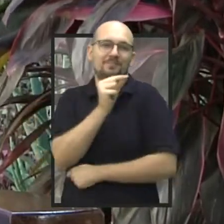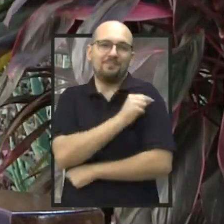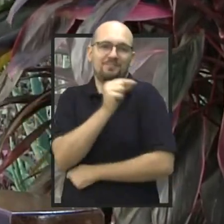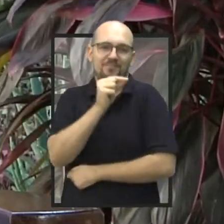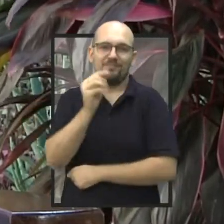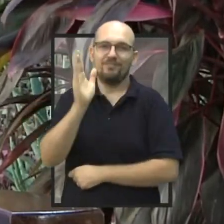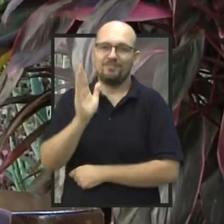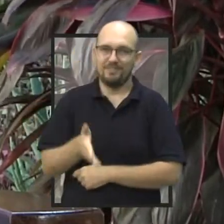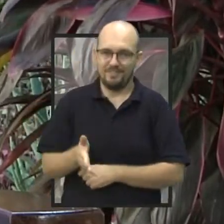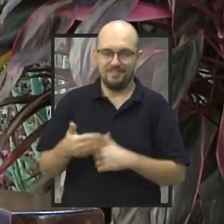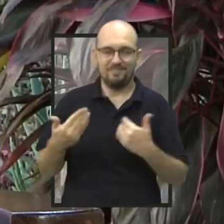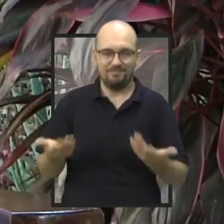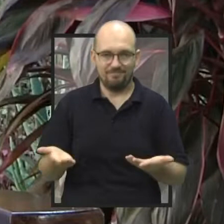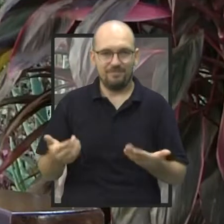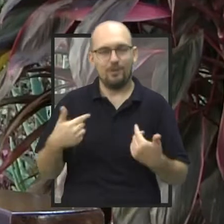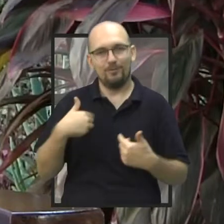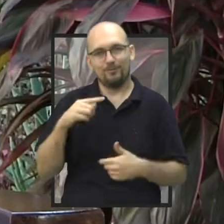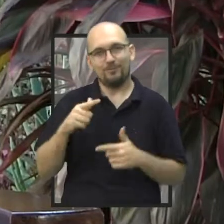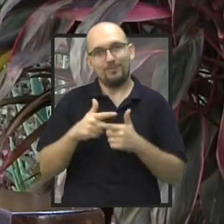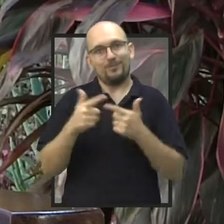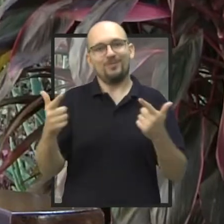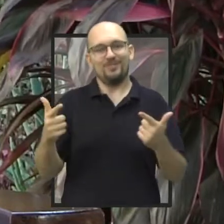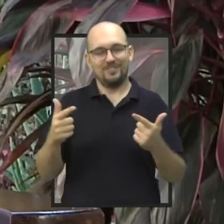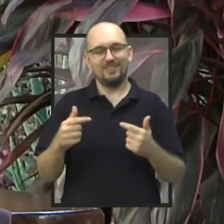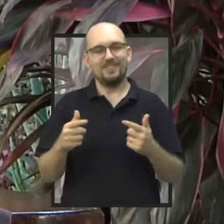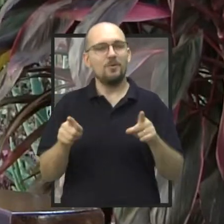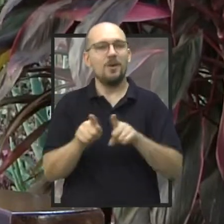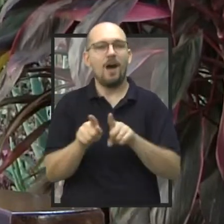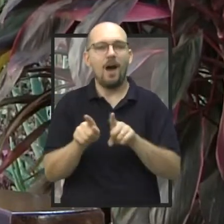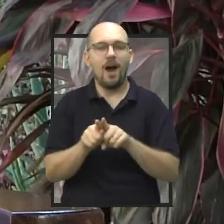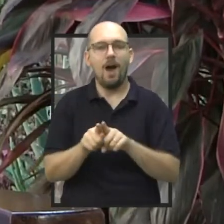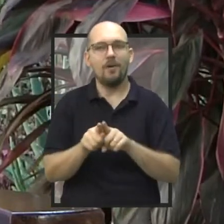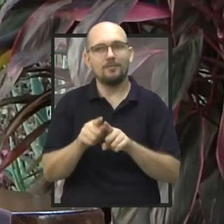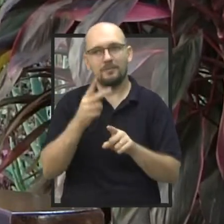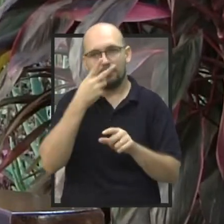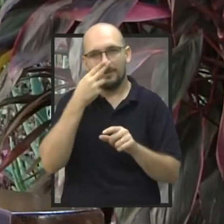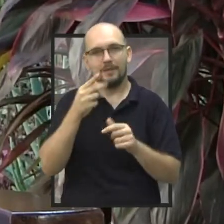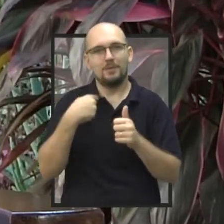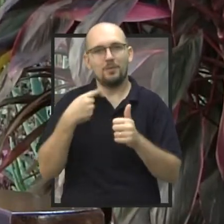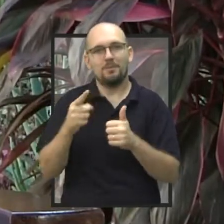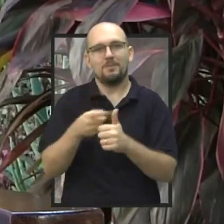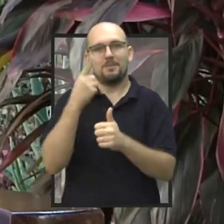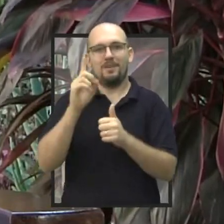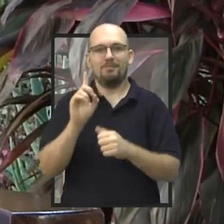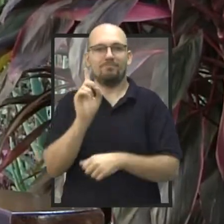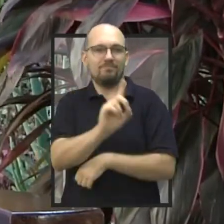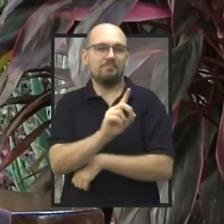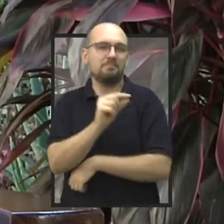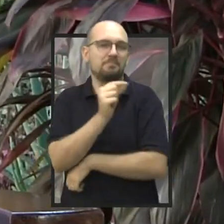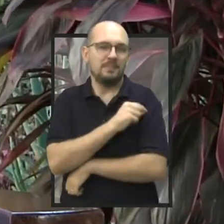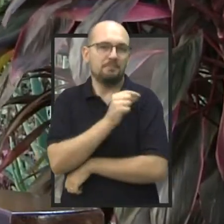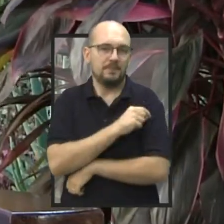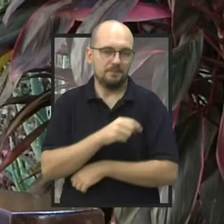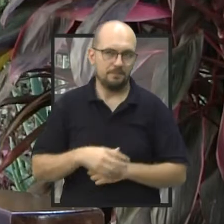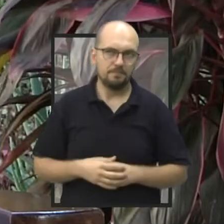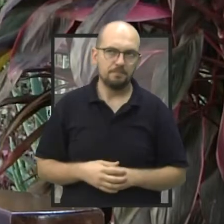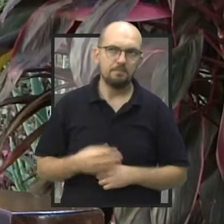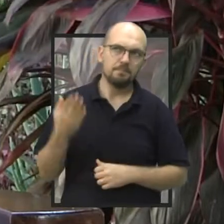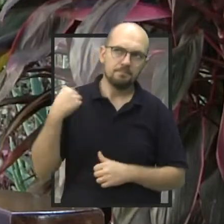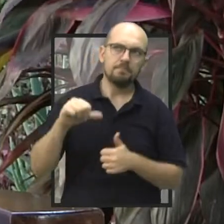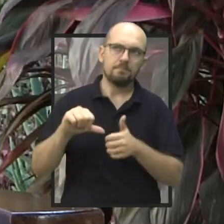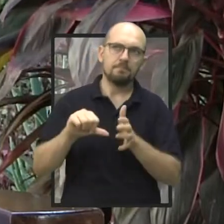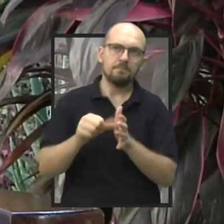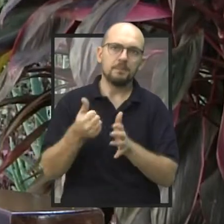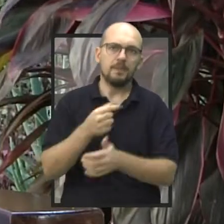vacinado e, digamos assim, de forma prioritária. Eu fiz a primeira